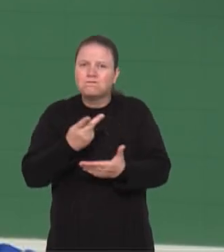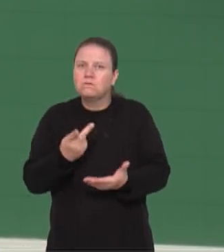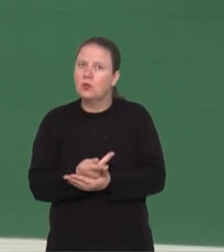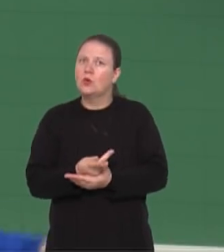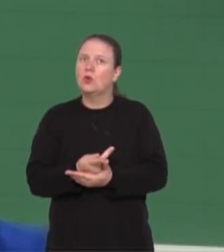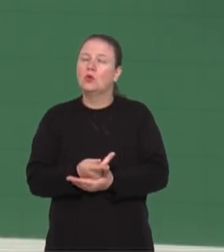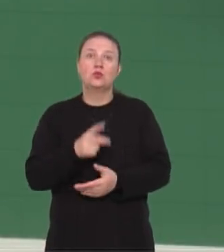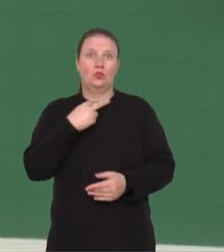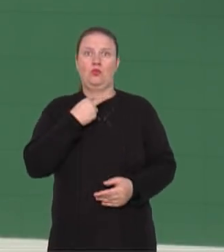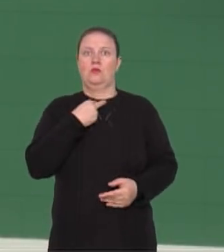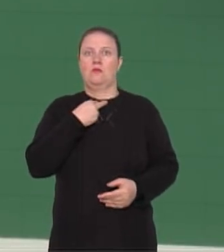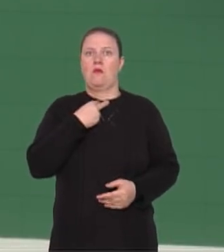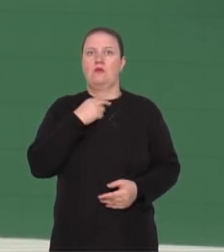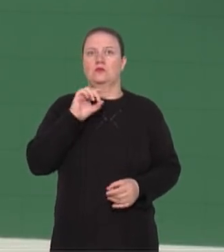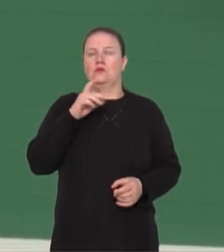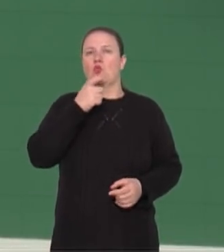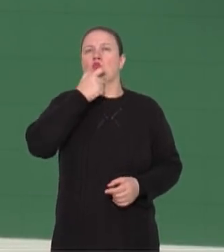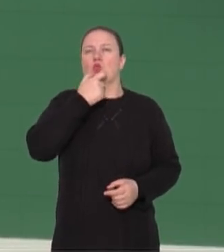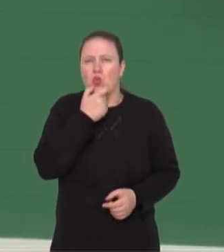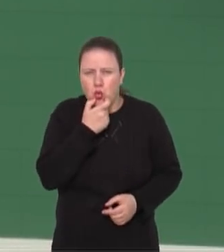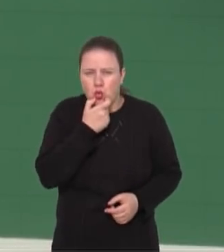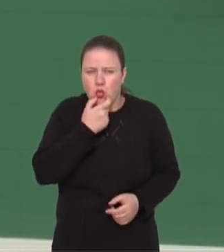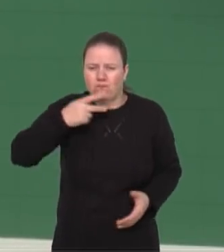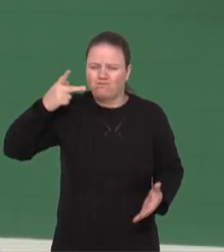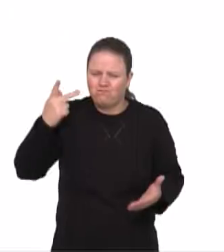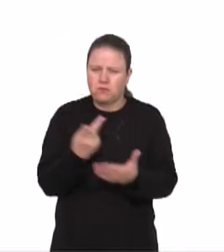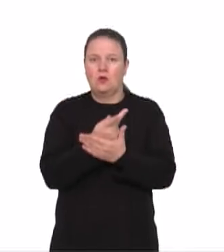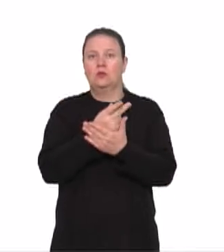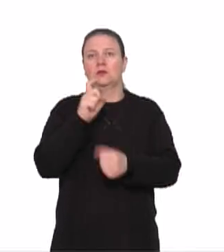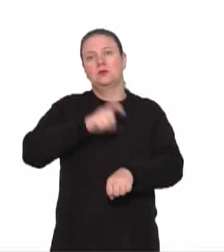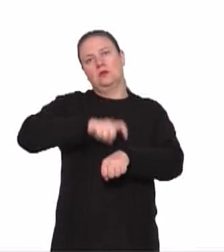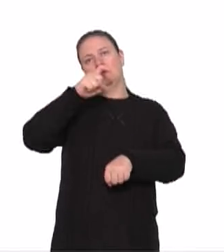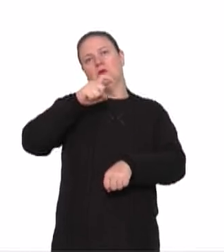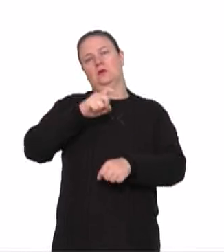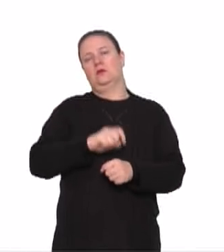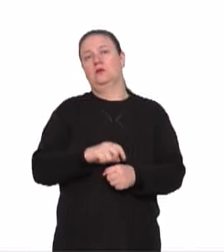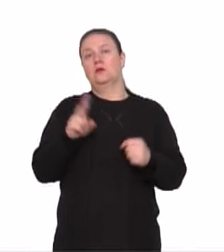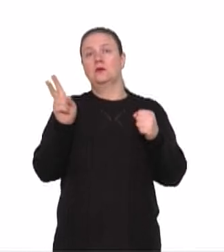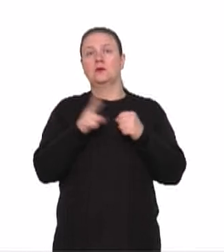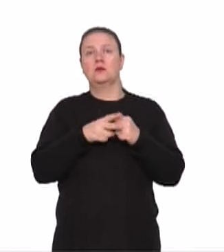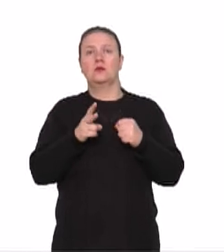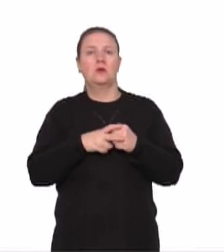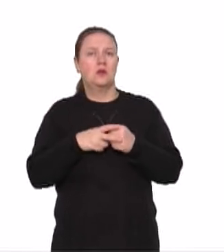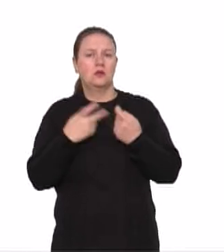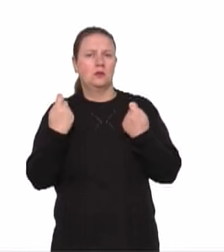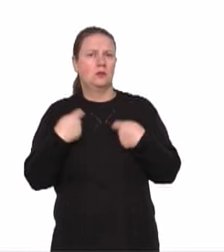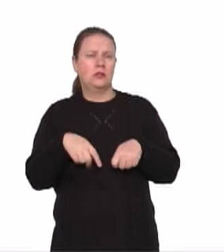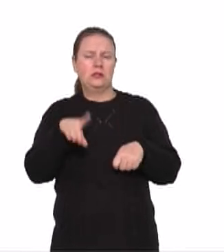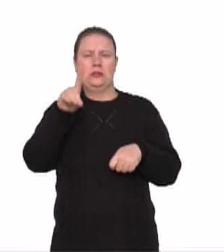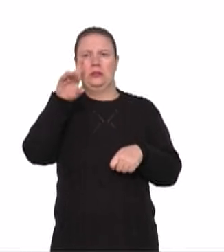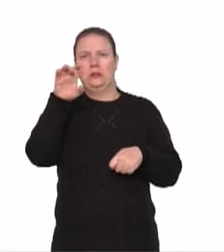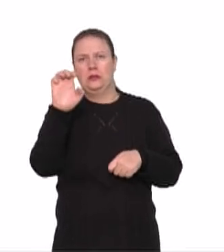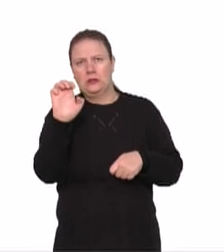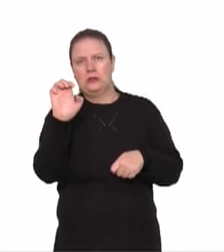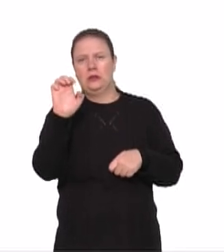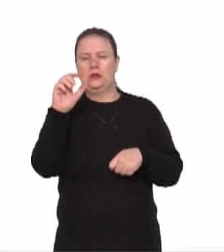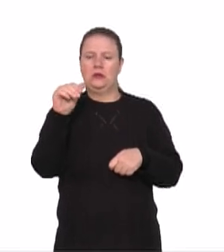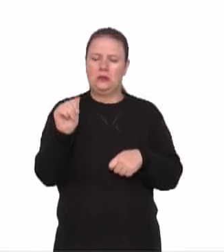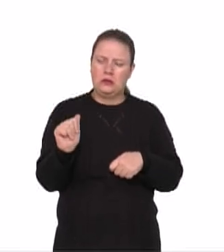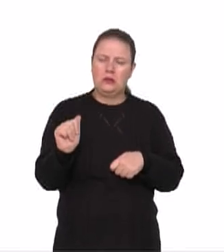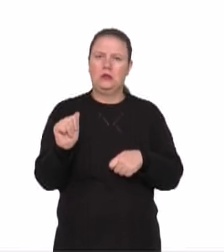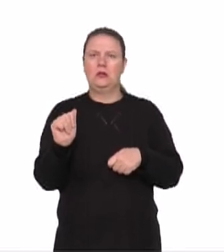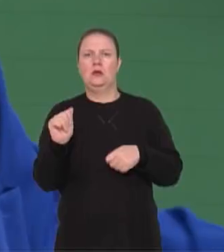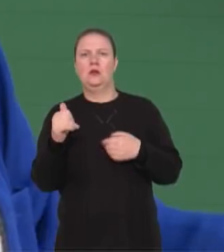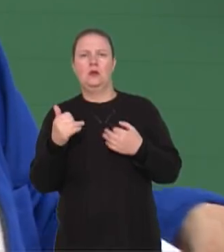colocar o juiz marcou o ponto. Ele marcou o quê? Marcou a falta. Né? Como esses verbos não exigem as preposições de, a, em, entre,